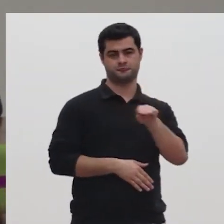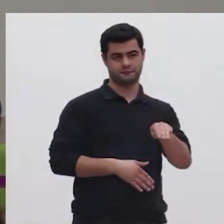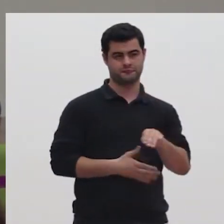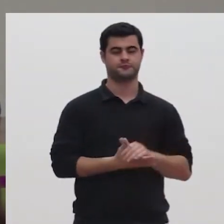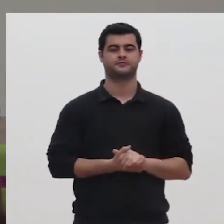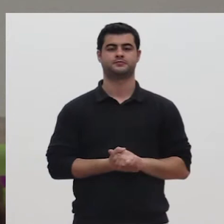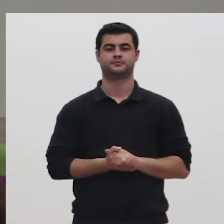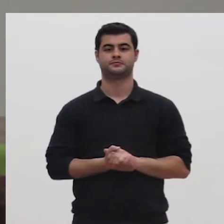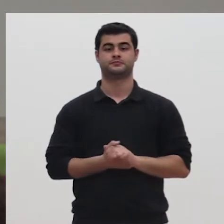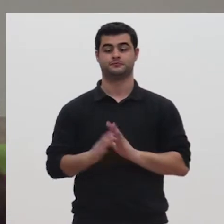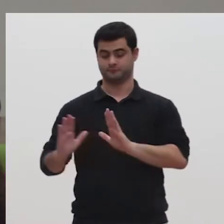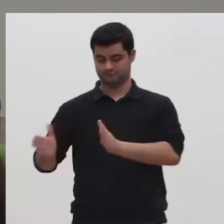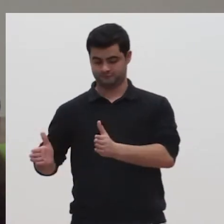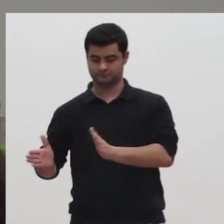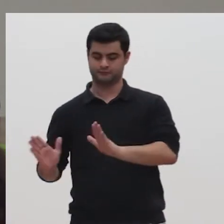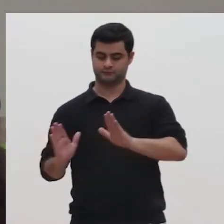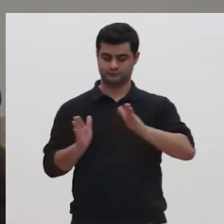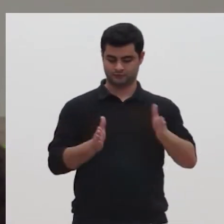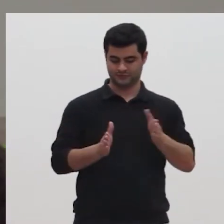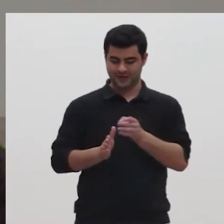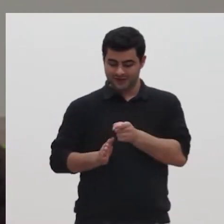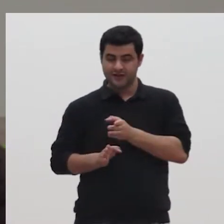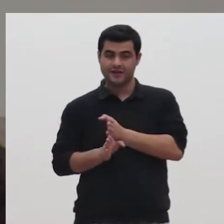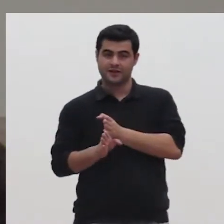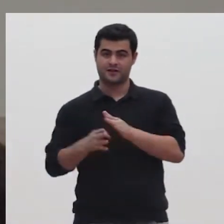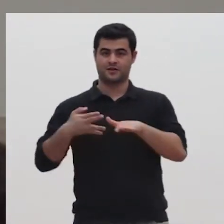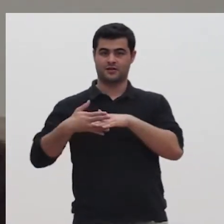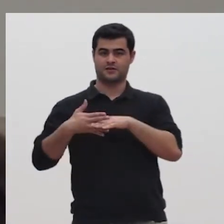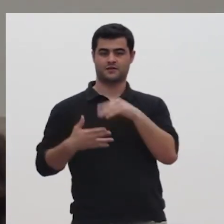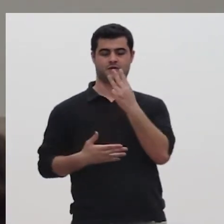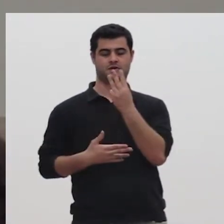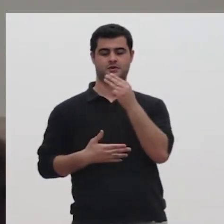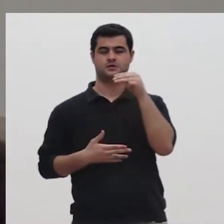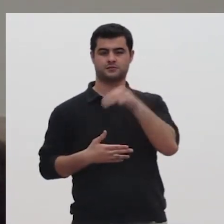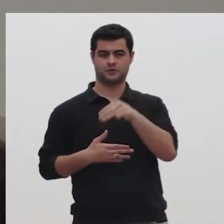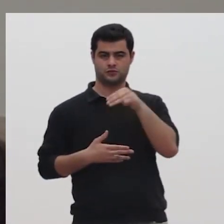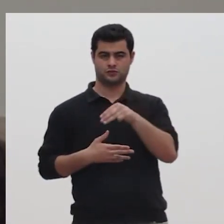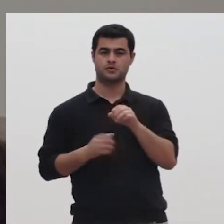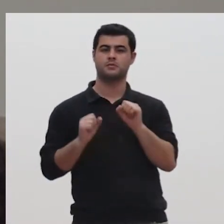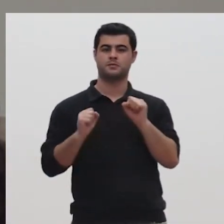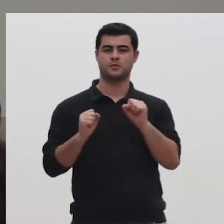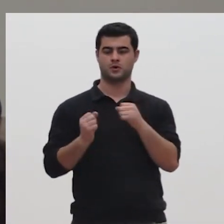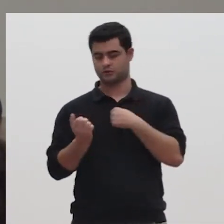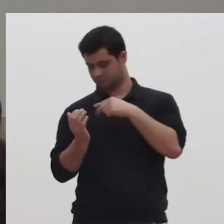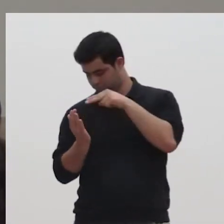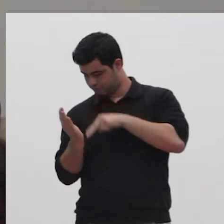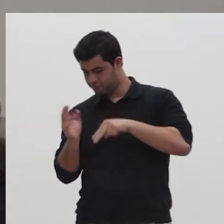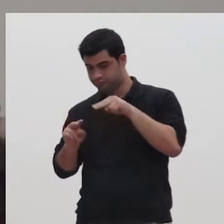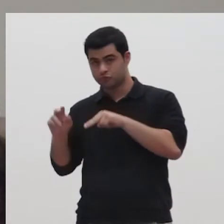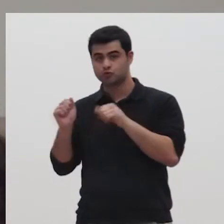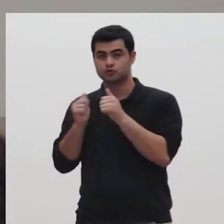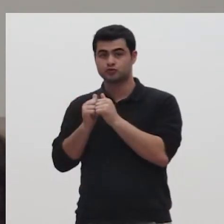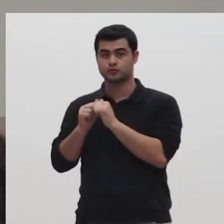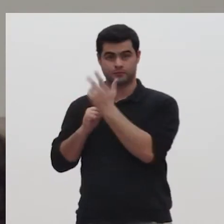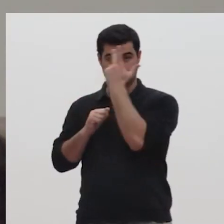Após este bloco, teremos um intervalo de 3 minutos, quando os candidatos poderão consultar até 2